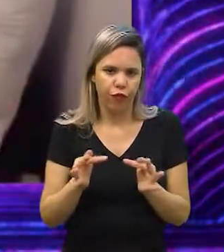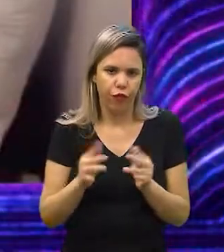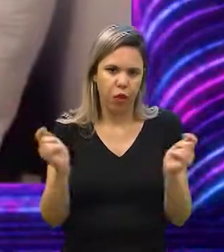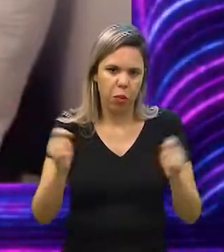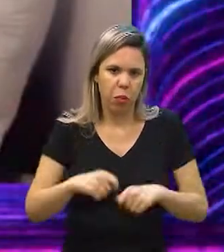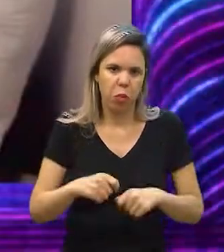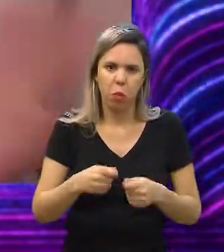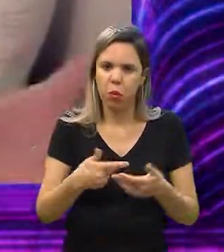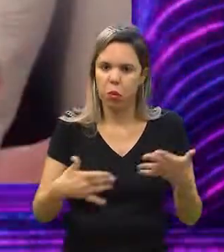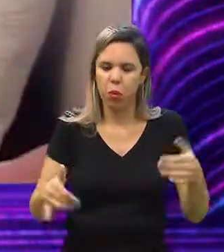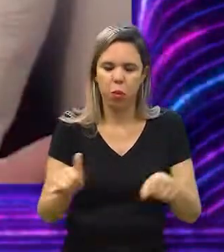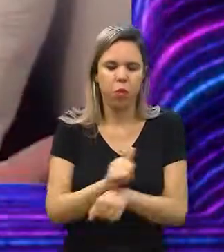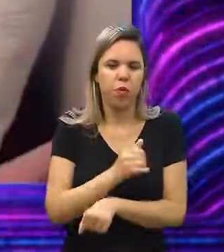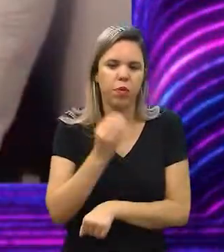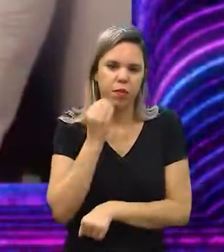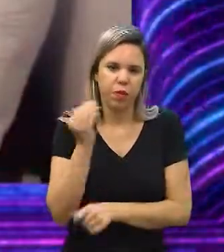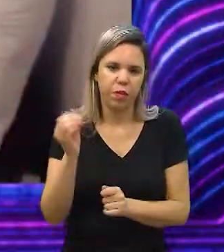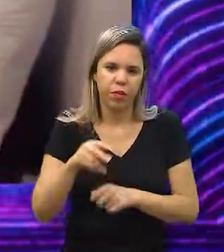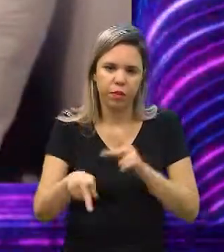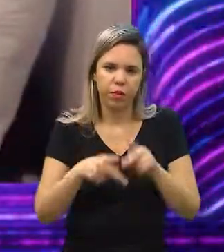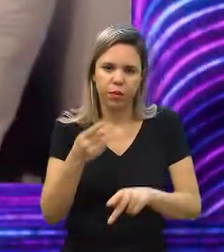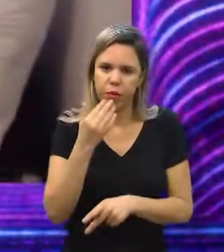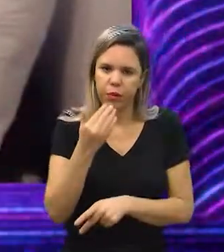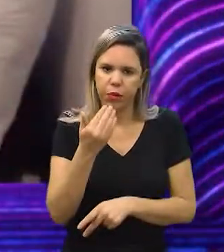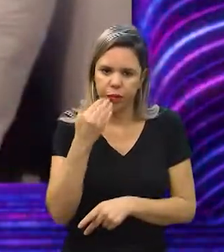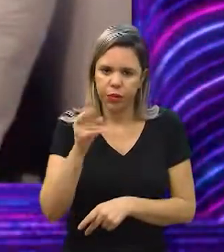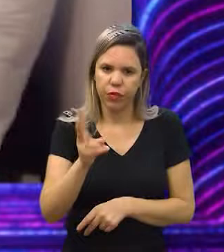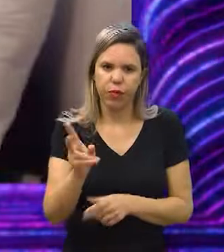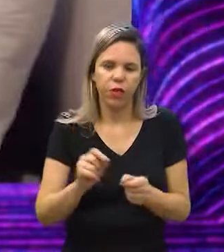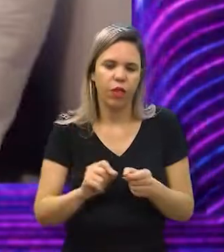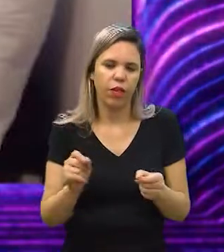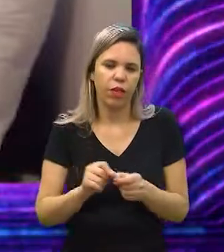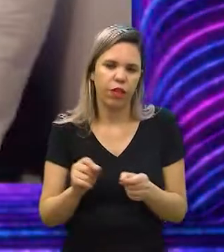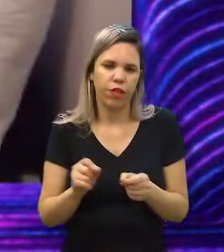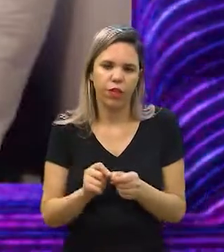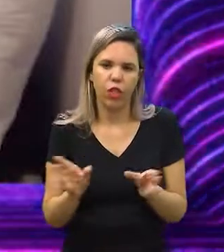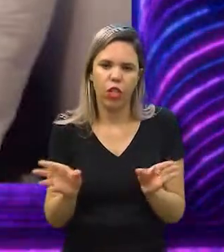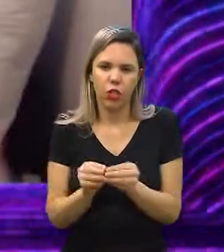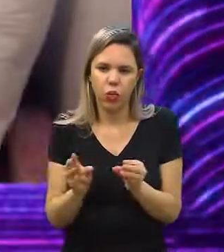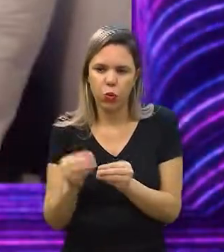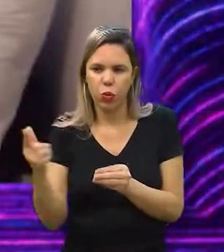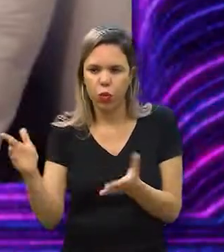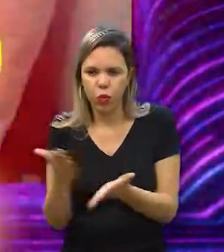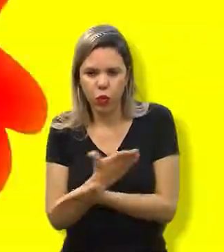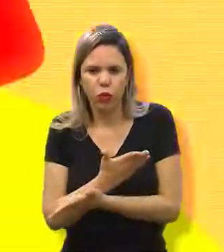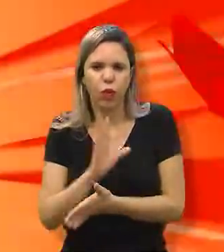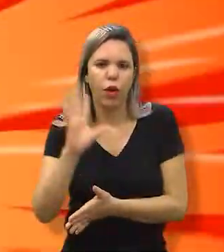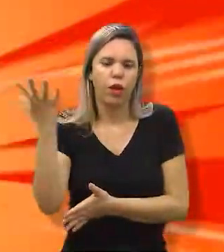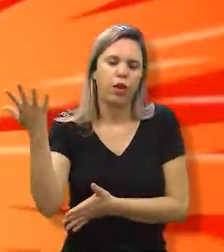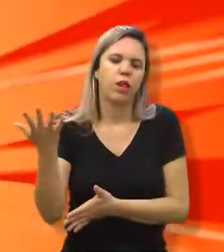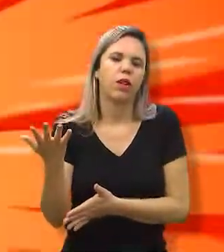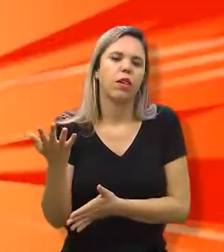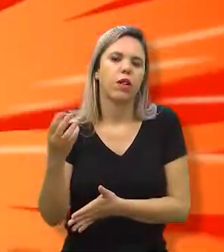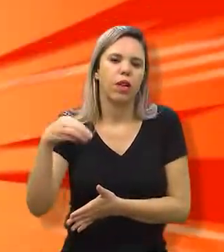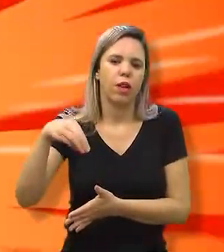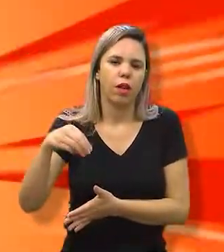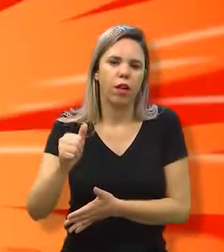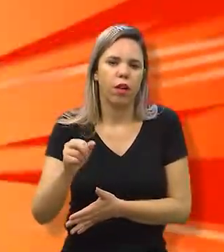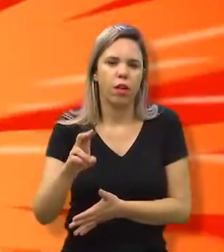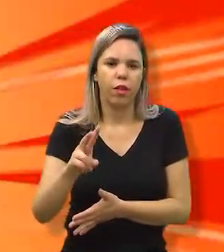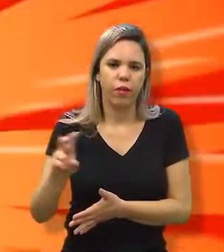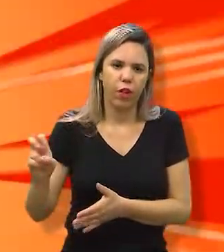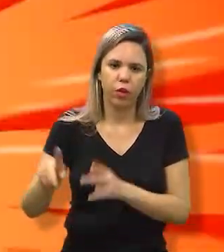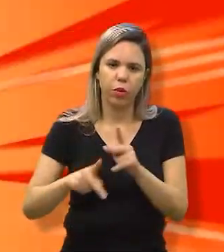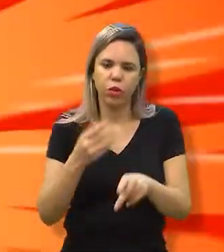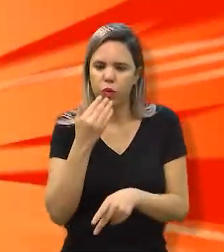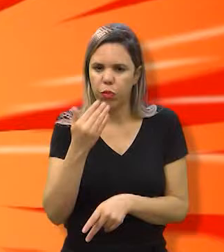As probabilidades são infinitas. Então, o meu público pedindo, eu vou fazer do spin-off, vou fazendo outro. Não é assim que acontece com a Marvel? Que à